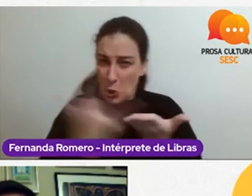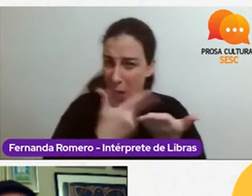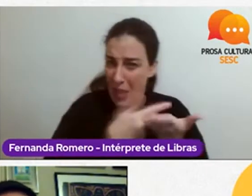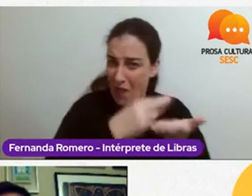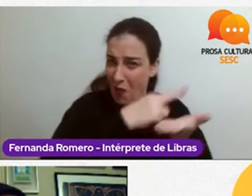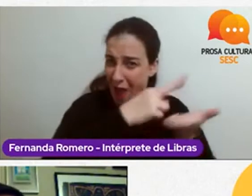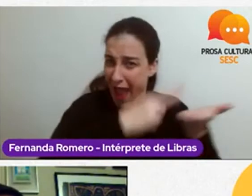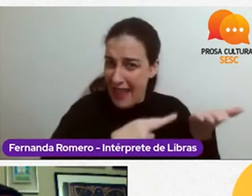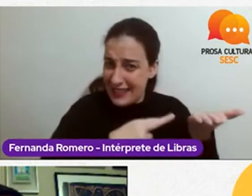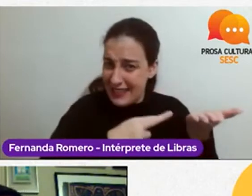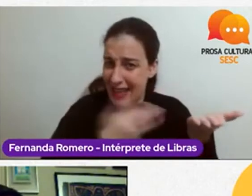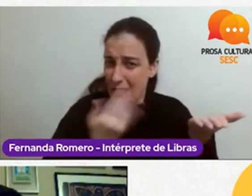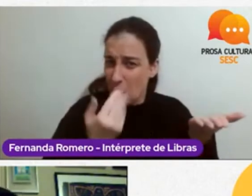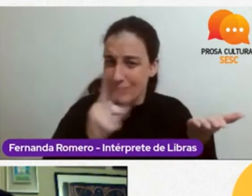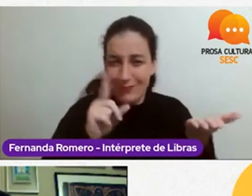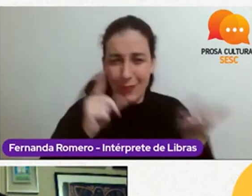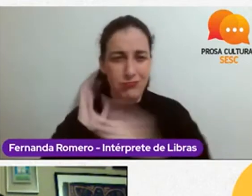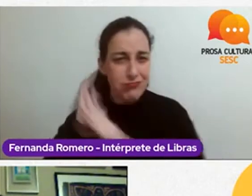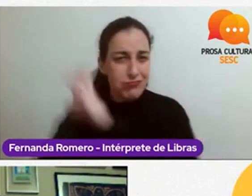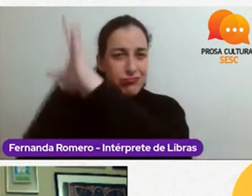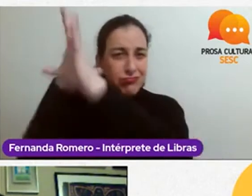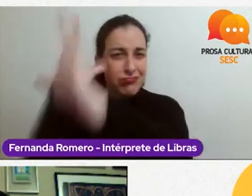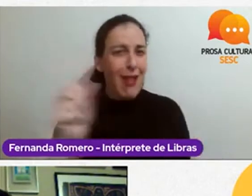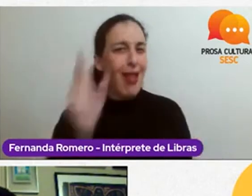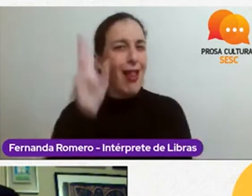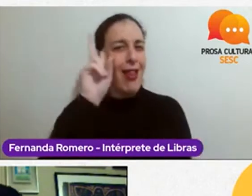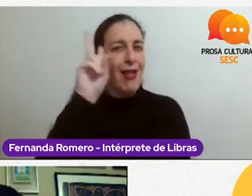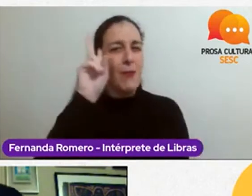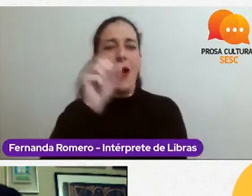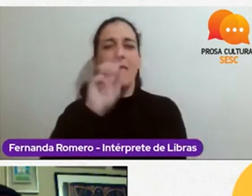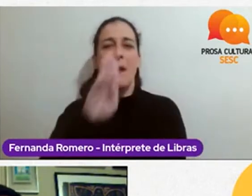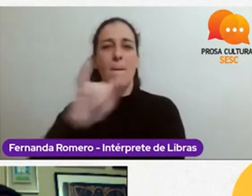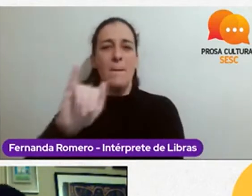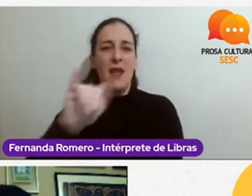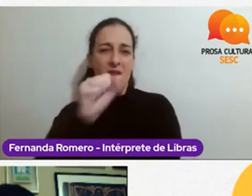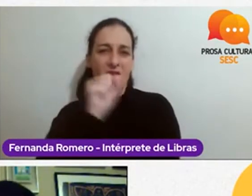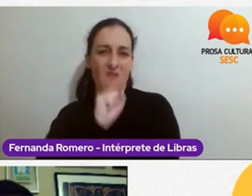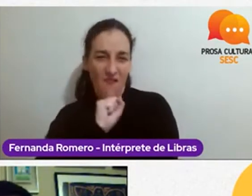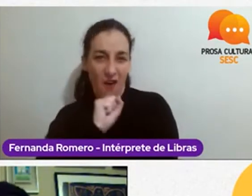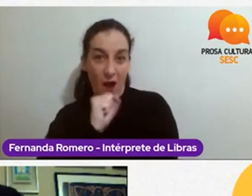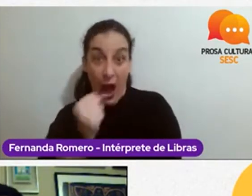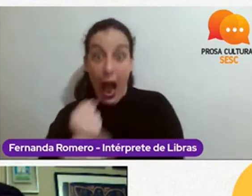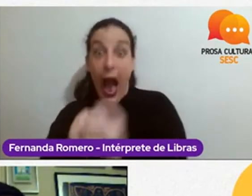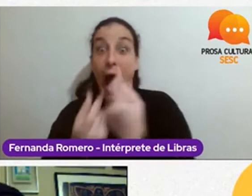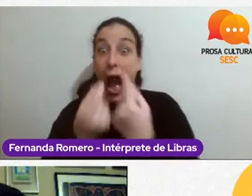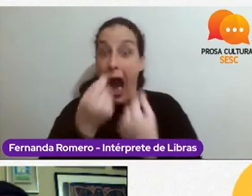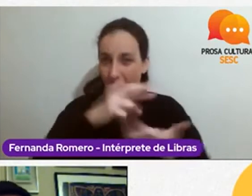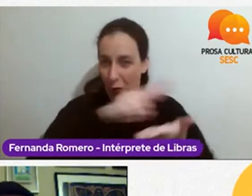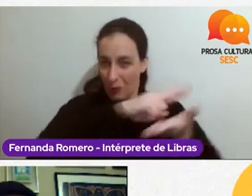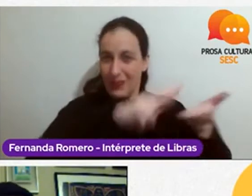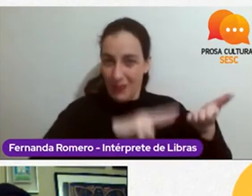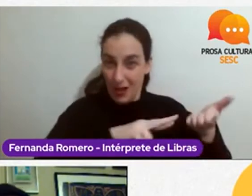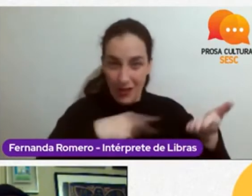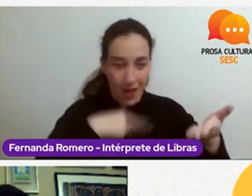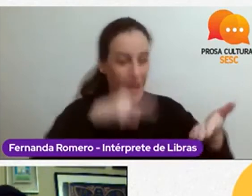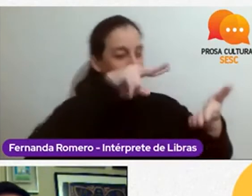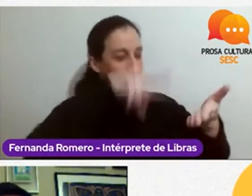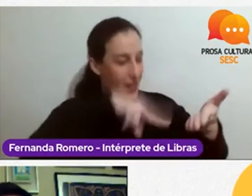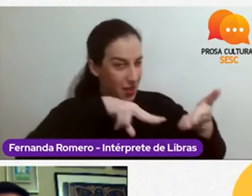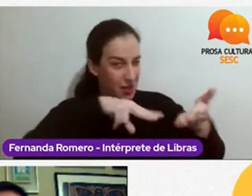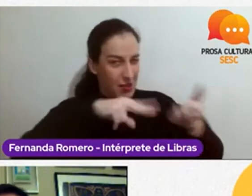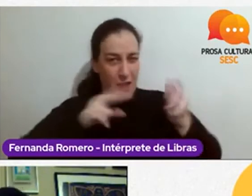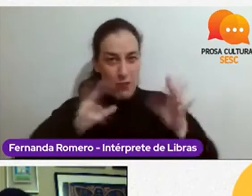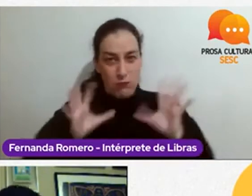ele é um livro que resgata a memória da minha bisavó. Por acaso, algumas receitas caíram na minha mão, eu reuni esse material,